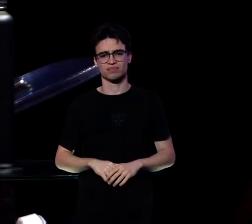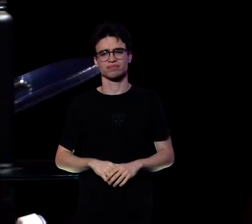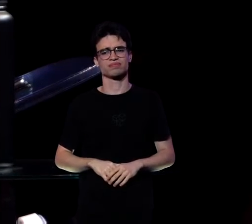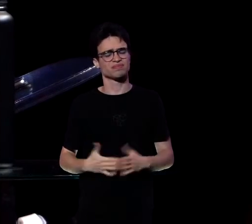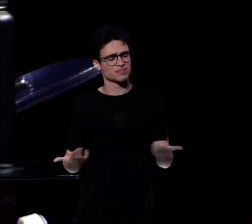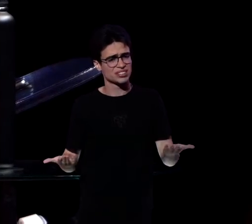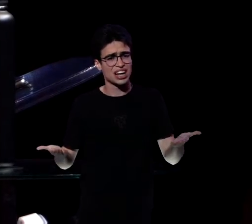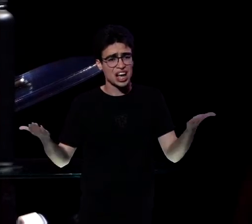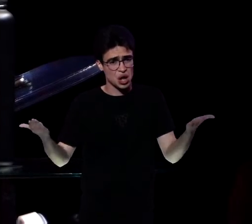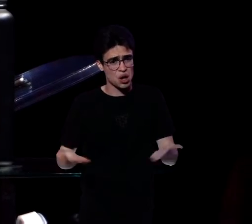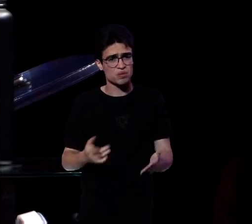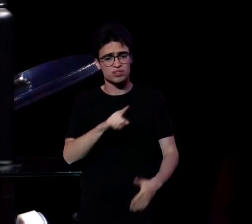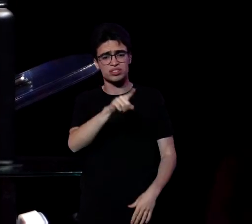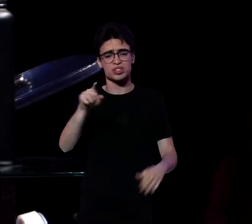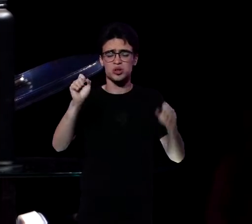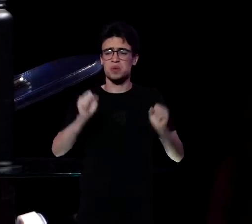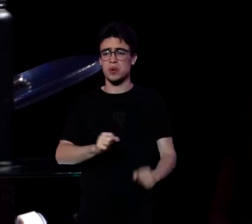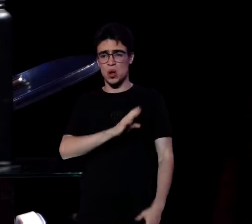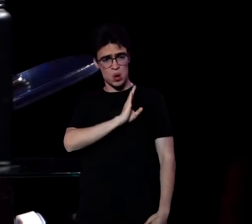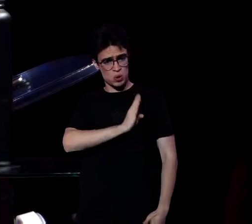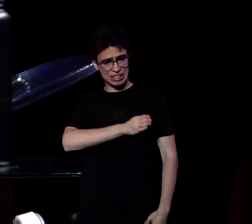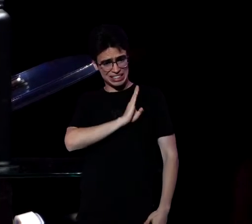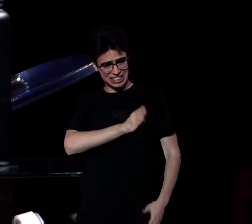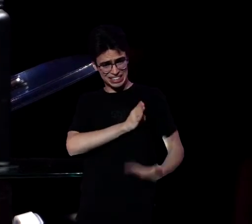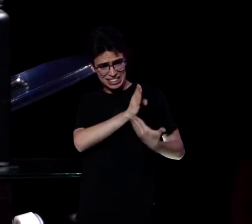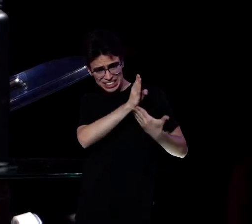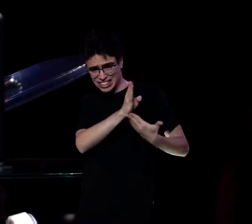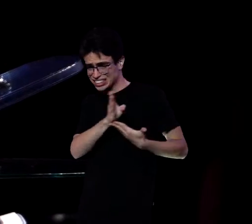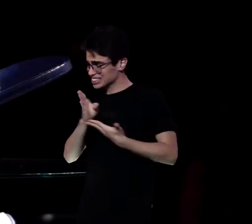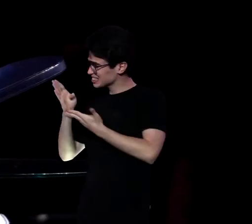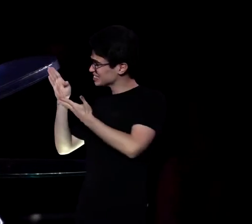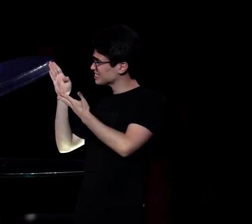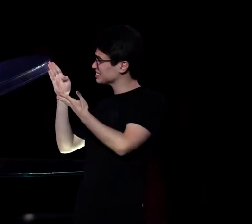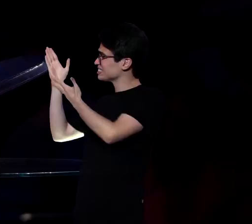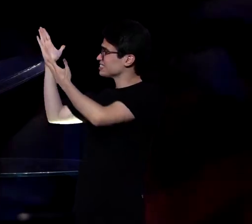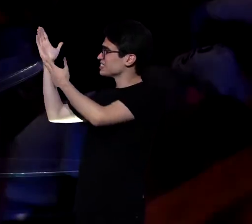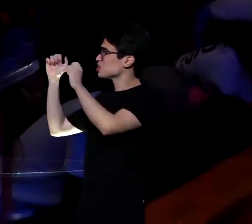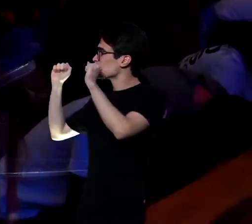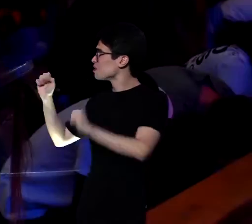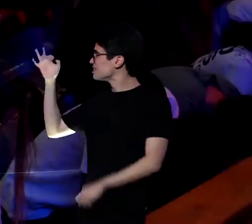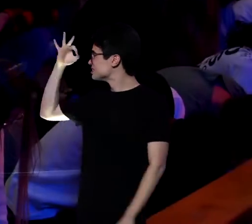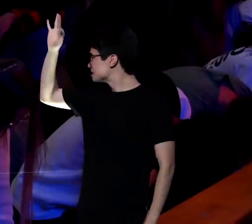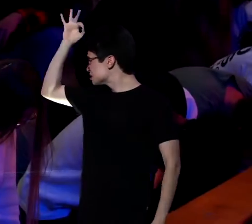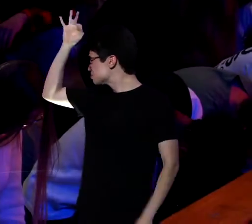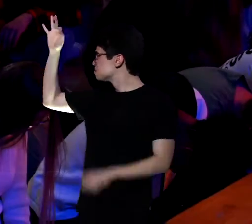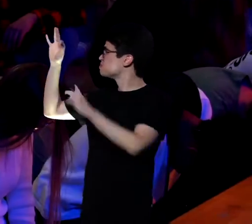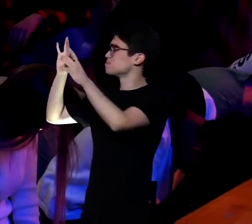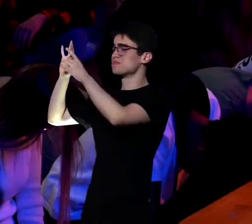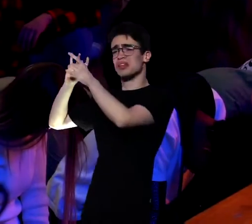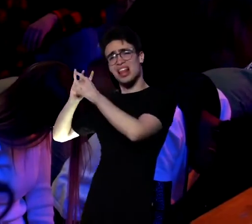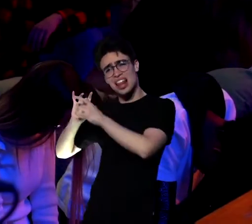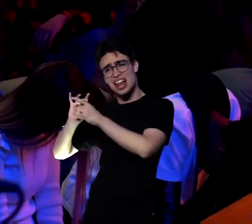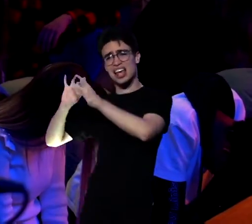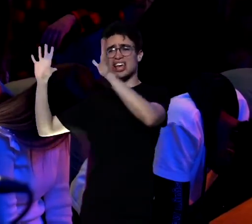E entrega também o seu coração para que o Espírito tenha liberdade na sua vida.